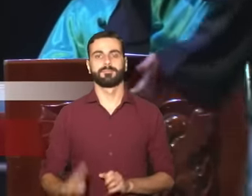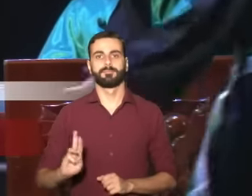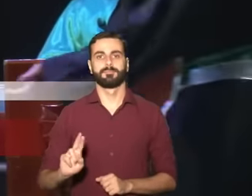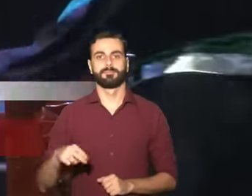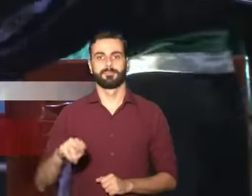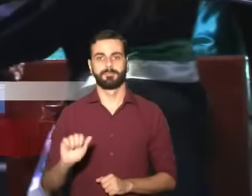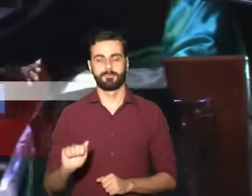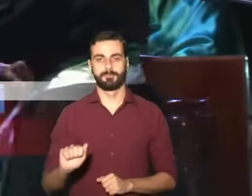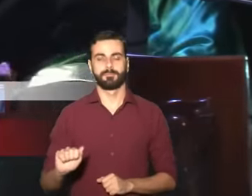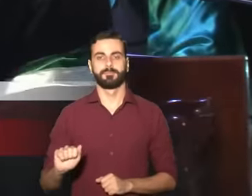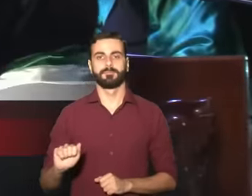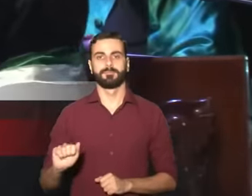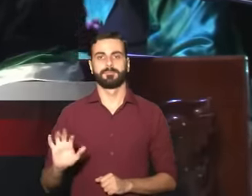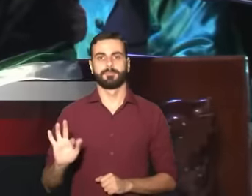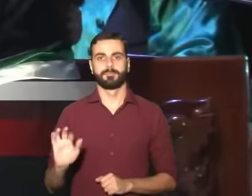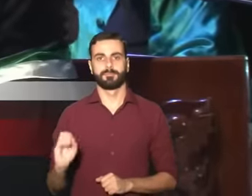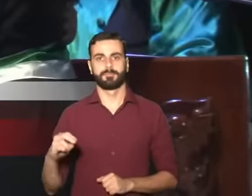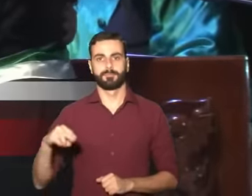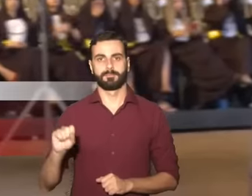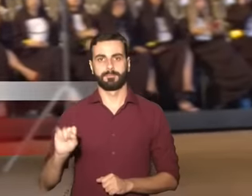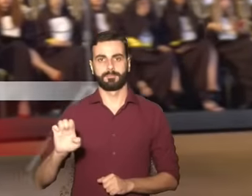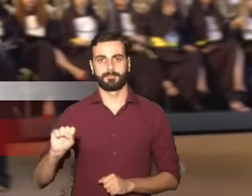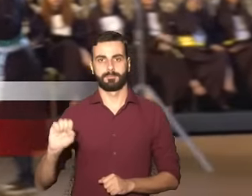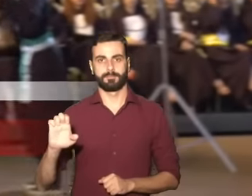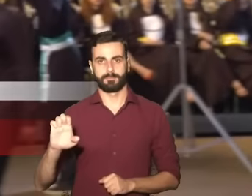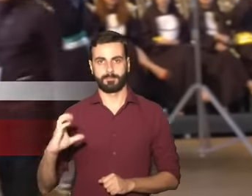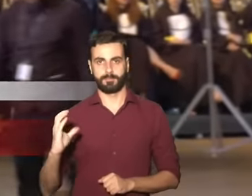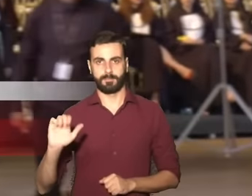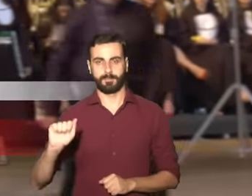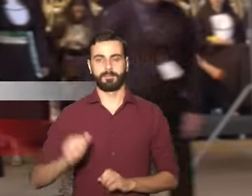Bruna Aparecida Fonseca da Silva,